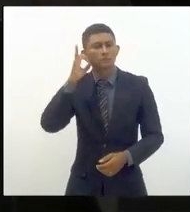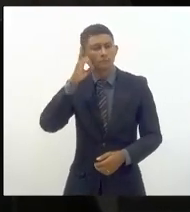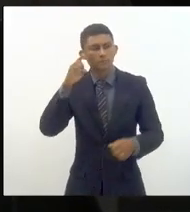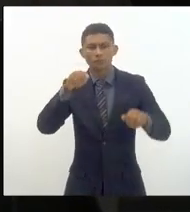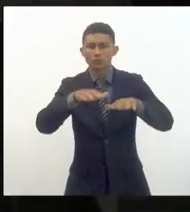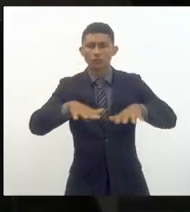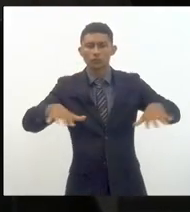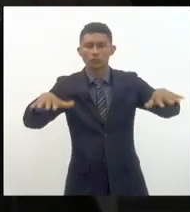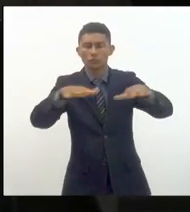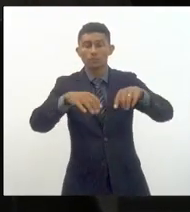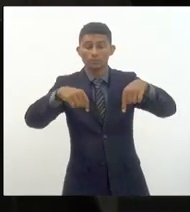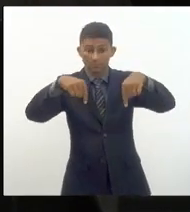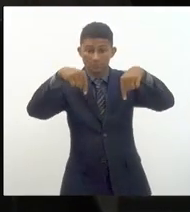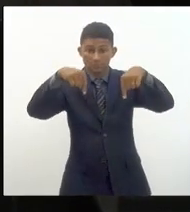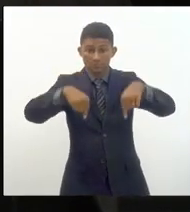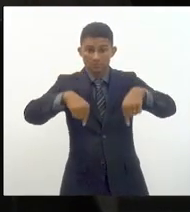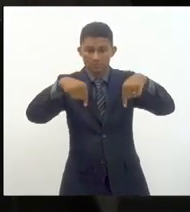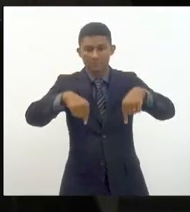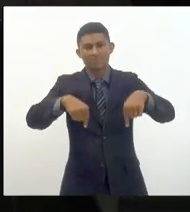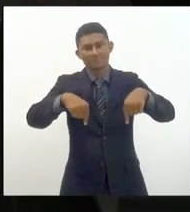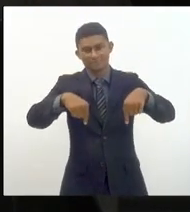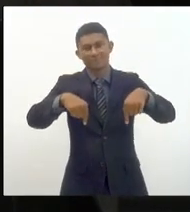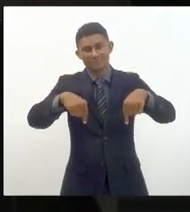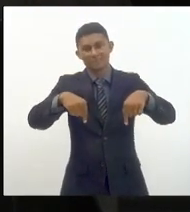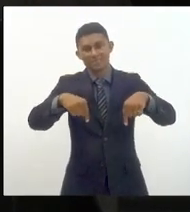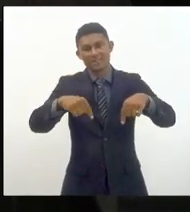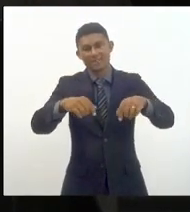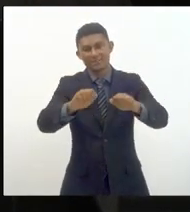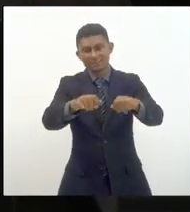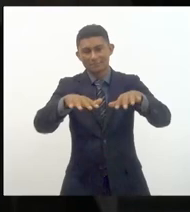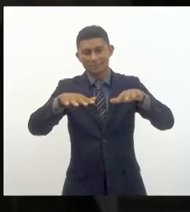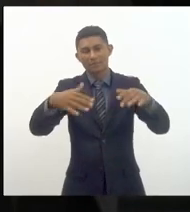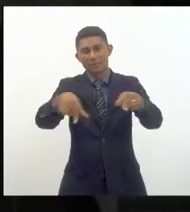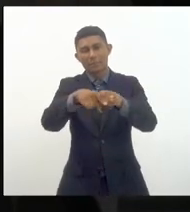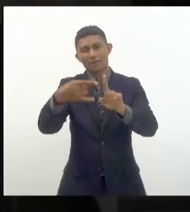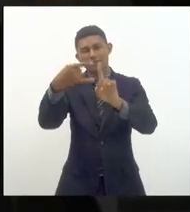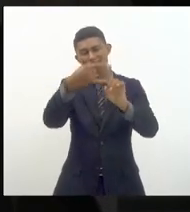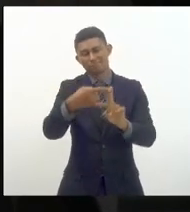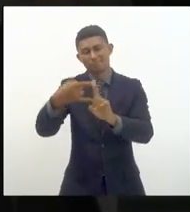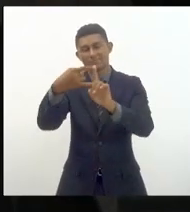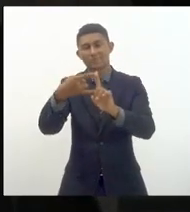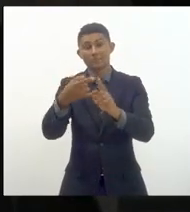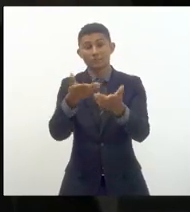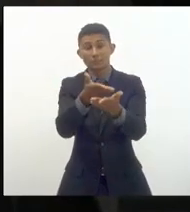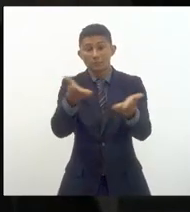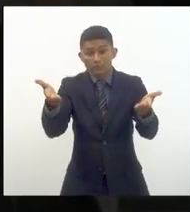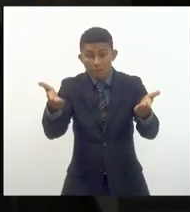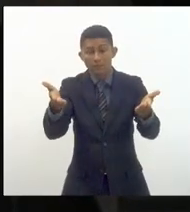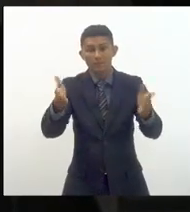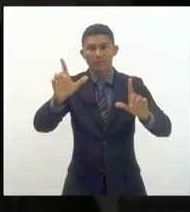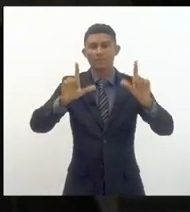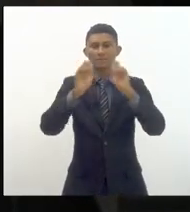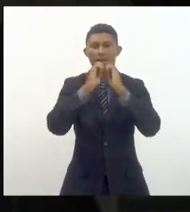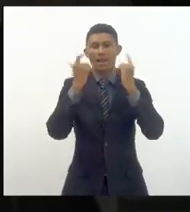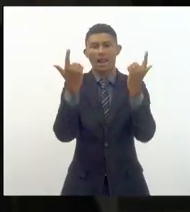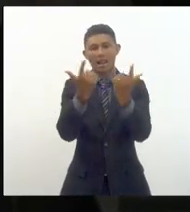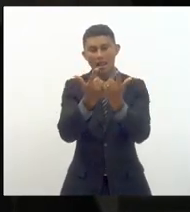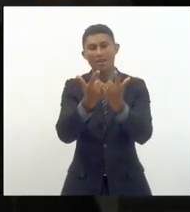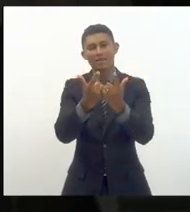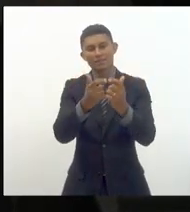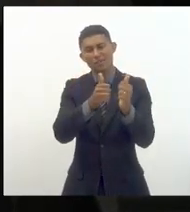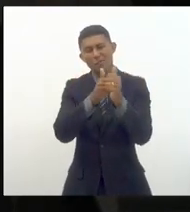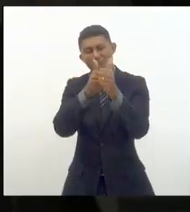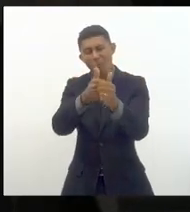entrar no plenário virtual cidadão de cidadãos que nos acompanham pela TV alerj no seguem pelas redes sociais